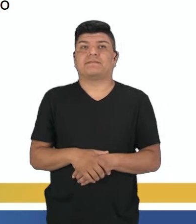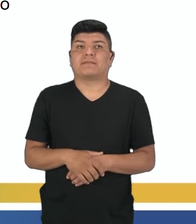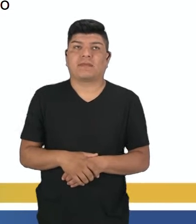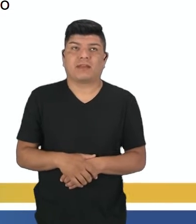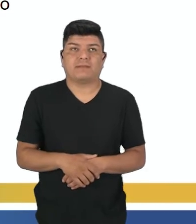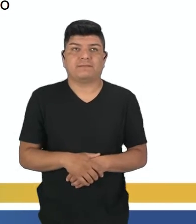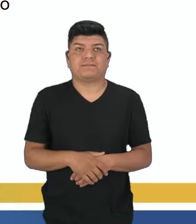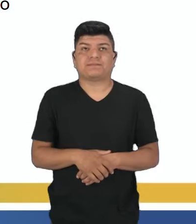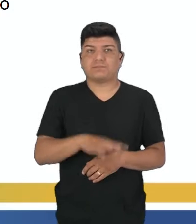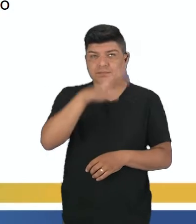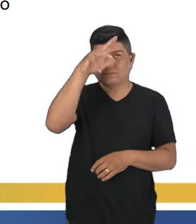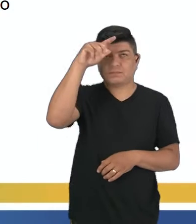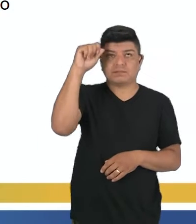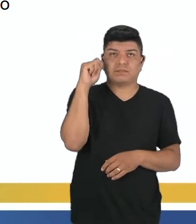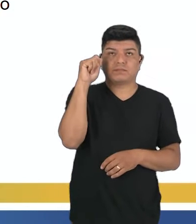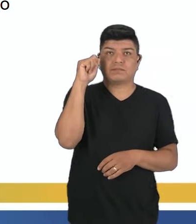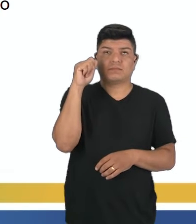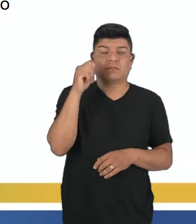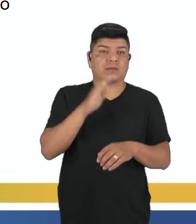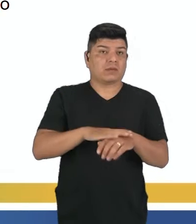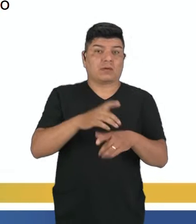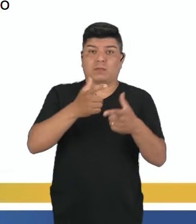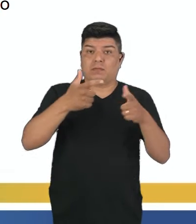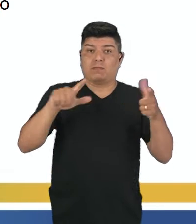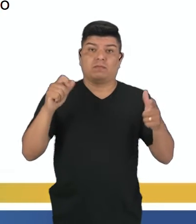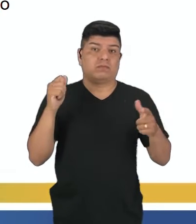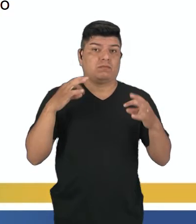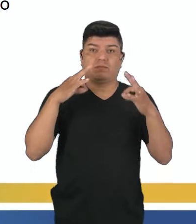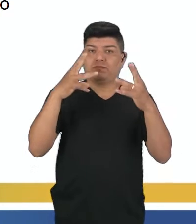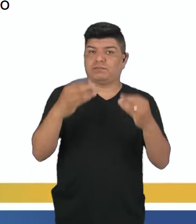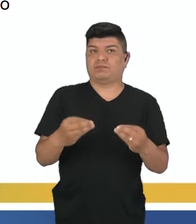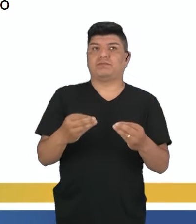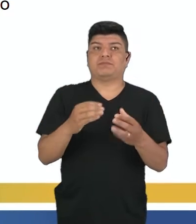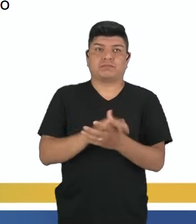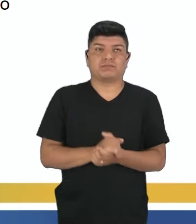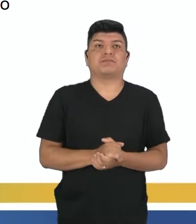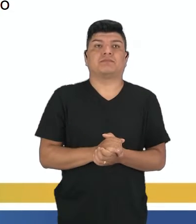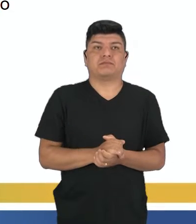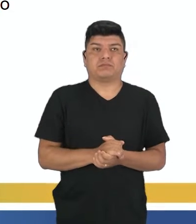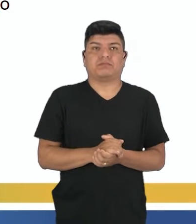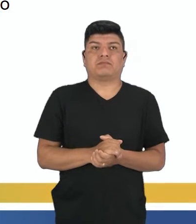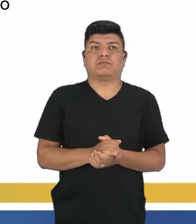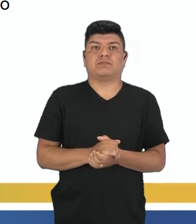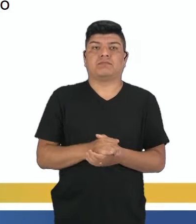Bom, a Amazônia ela é o maior de todos os biomas brasileiros,